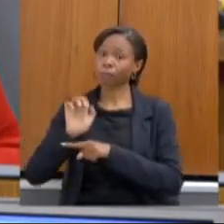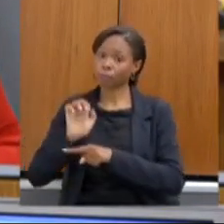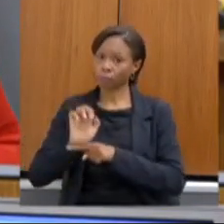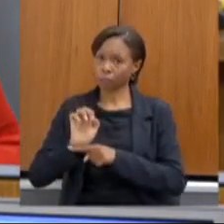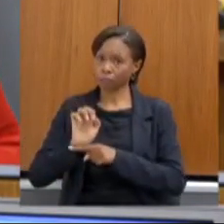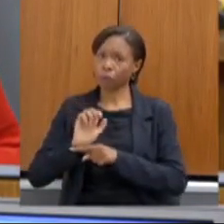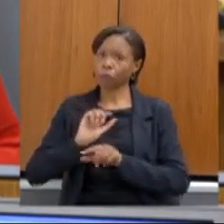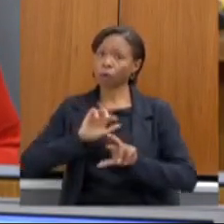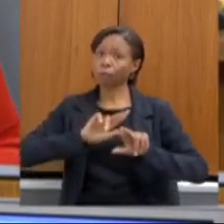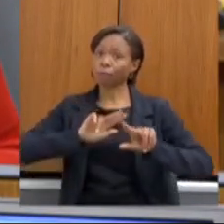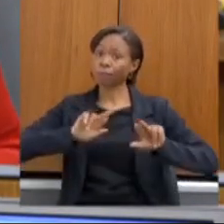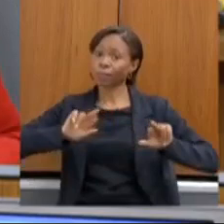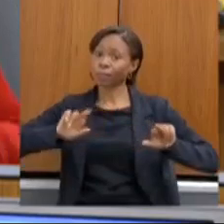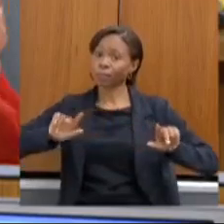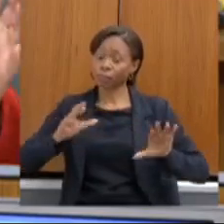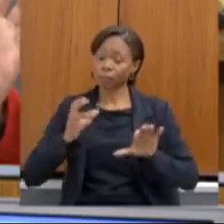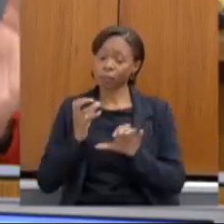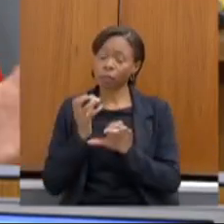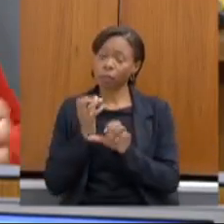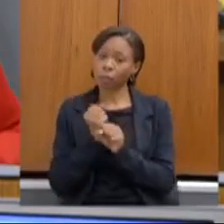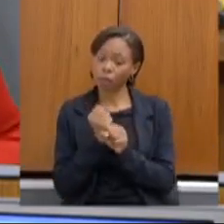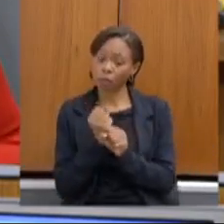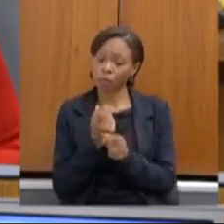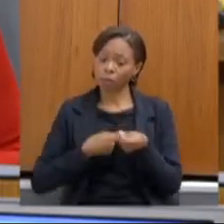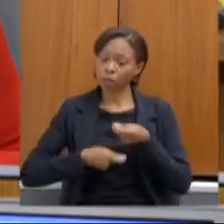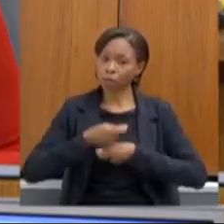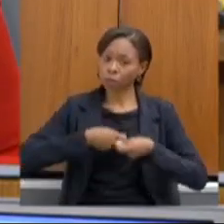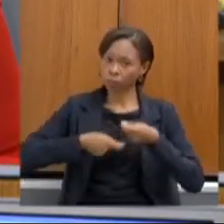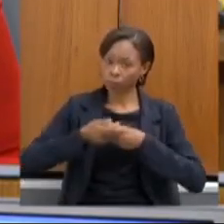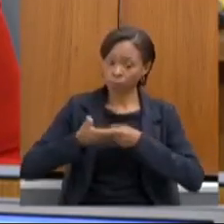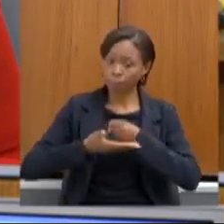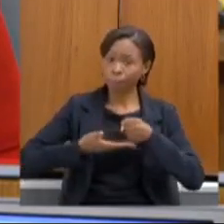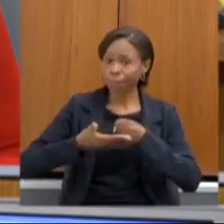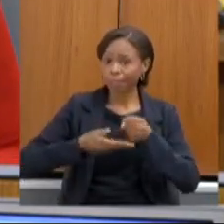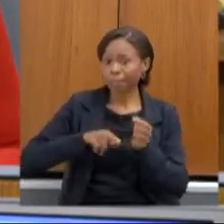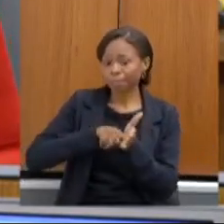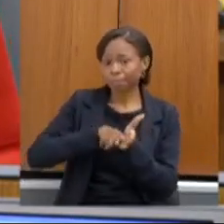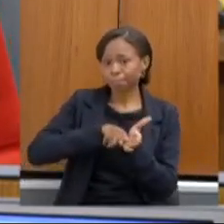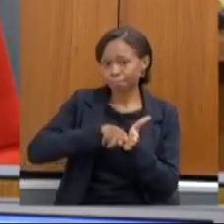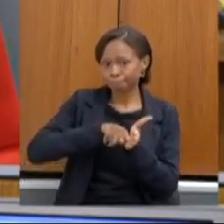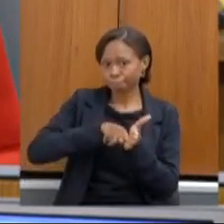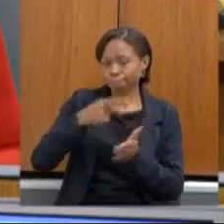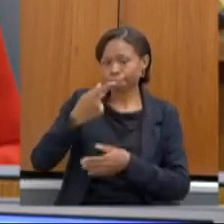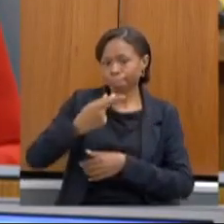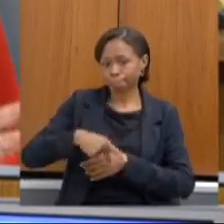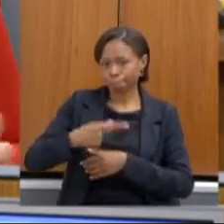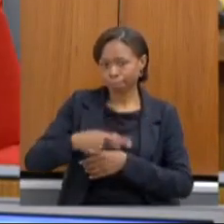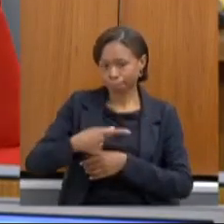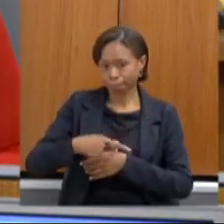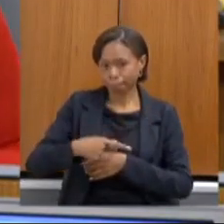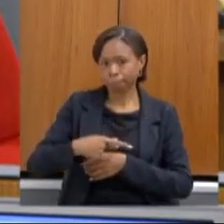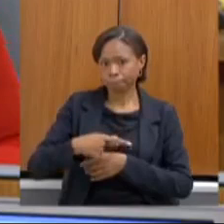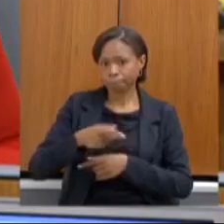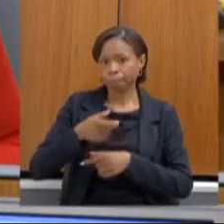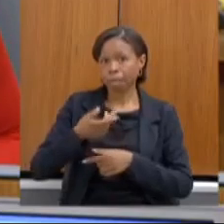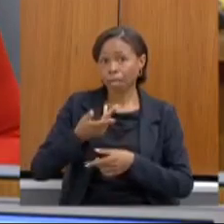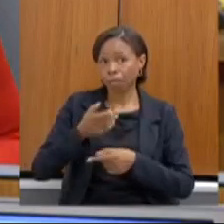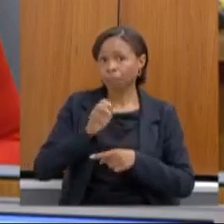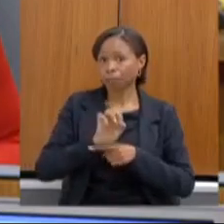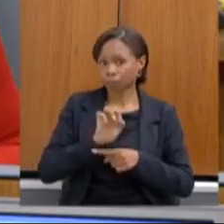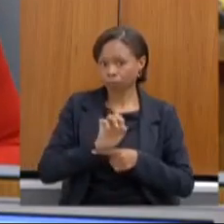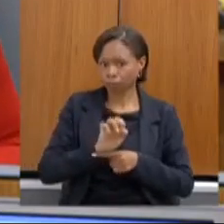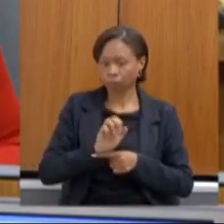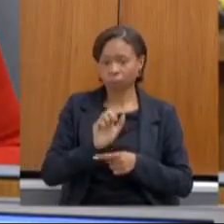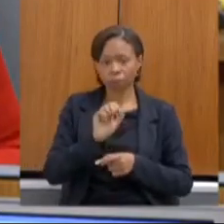econômica baseada no exatamente no investimento da pesquisa em nosso no seu estado